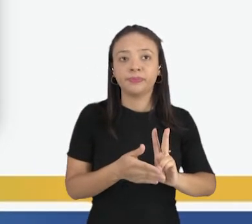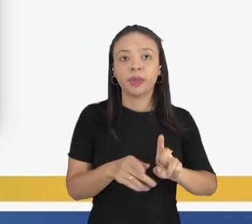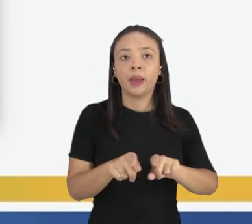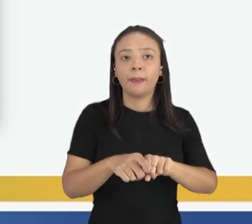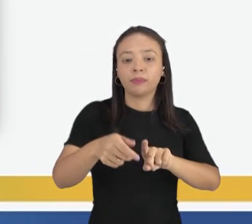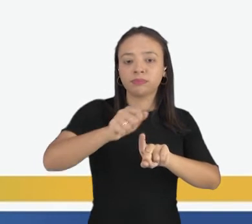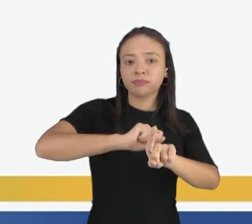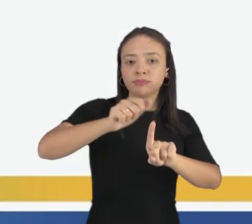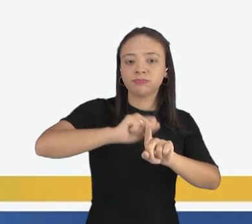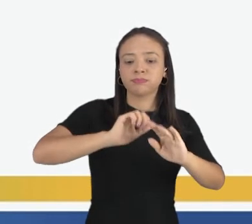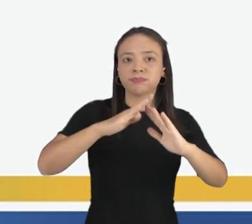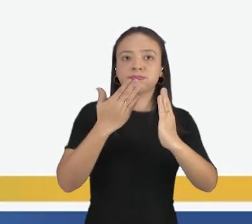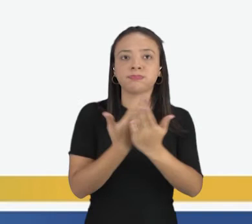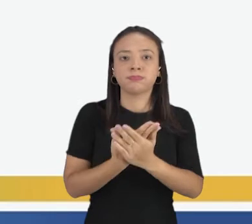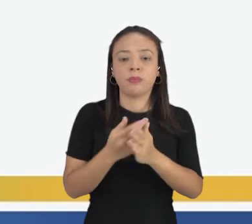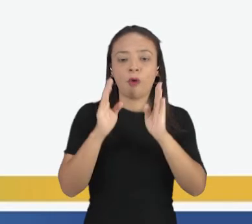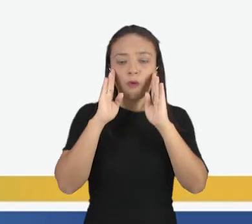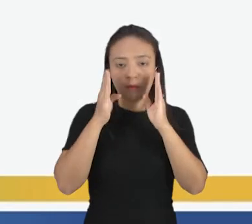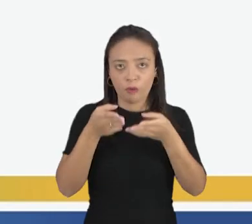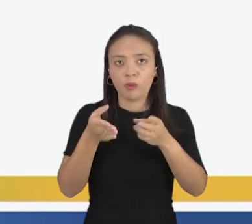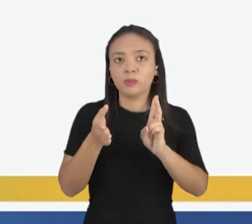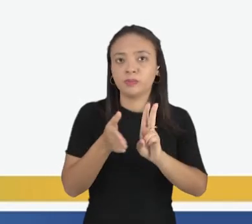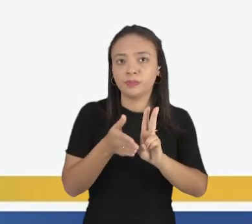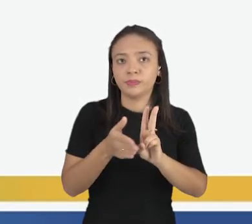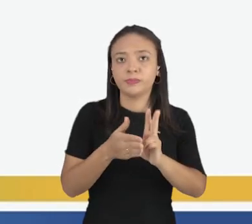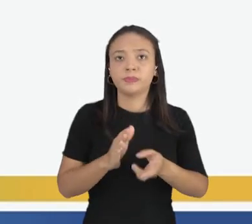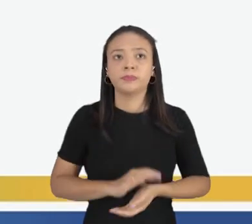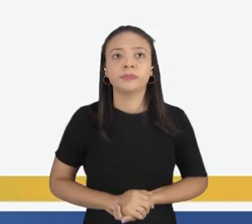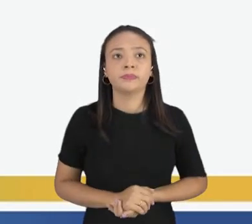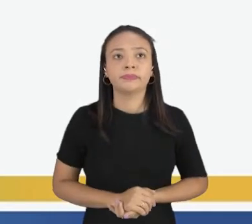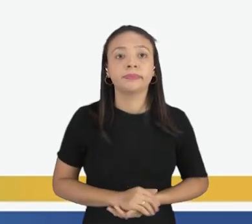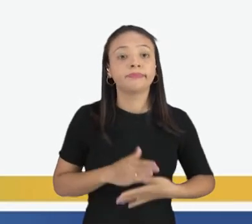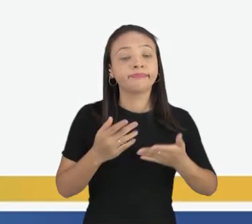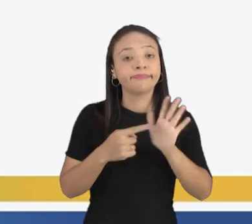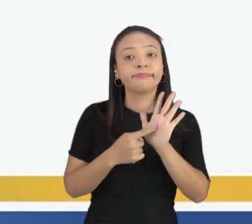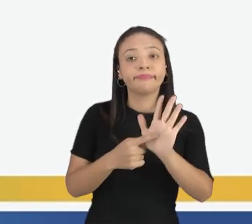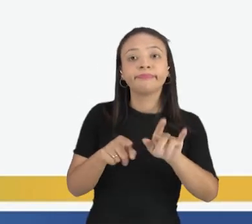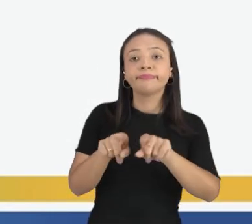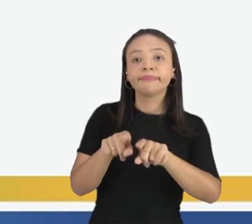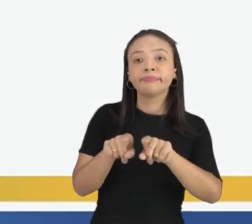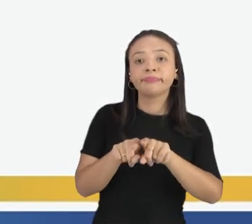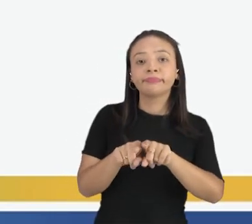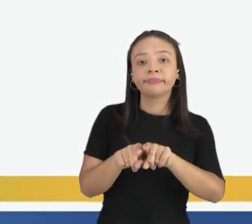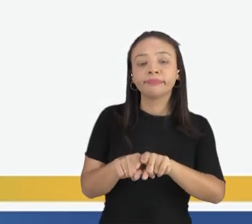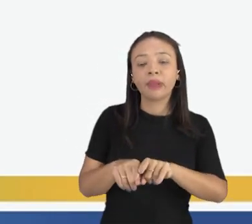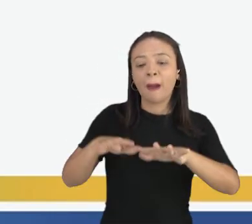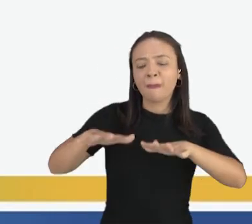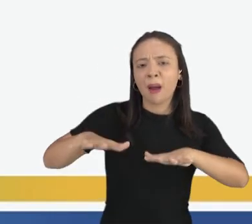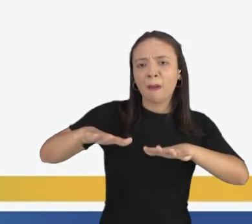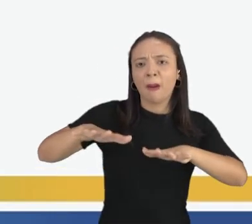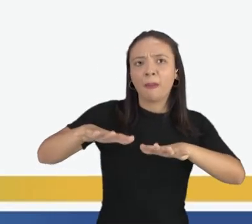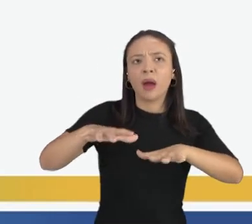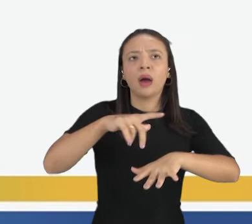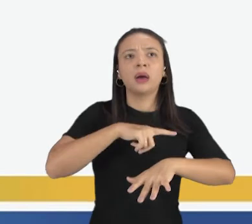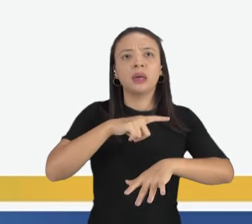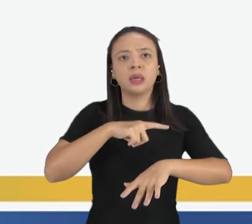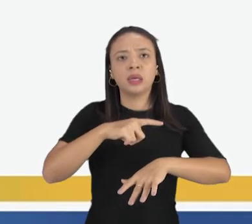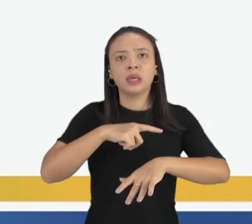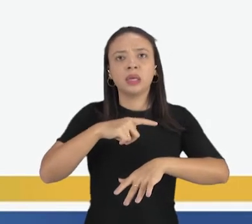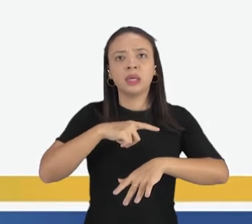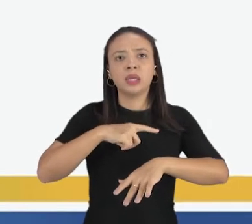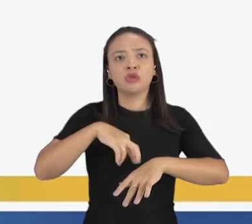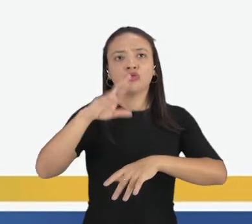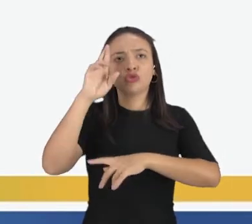também diferenciados para essa população, tá, pessoal? Então, só mostrando aqui também essas manifestações, a gente vai ter o cacique